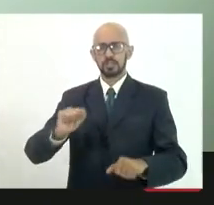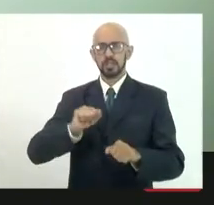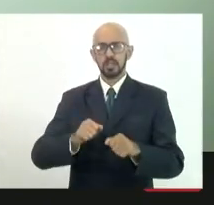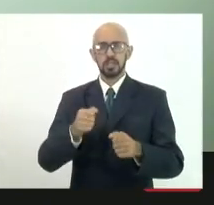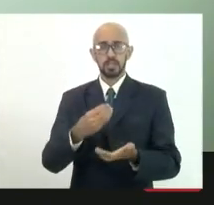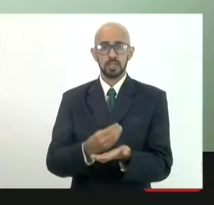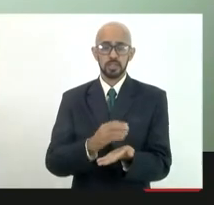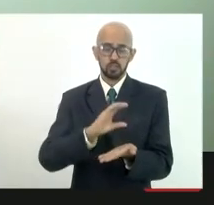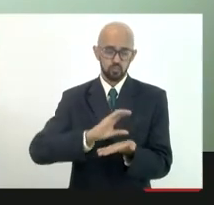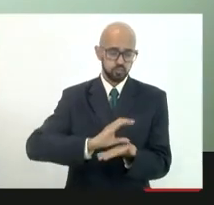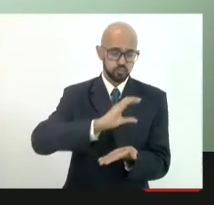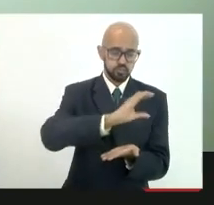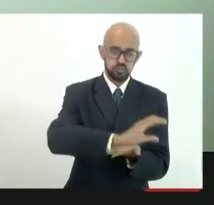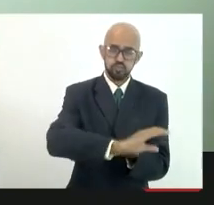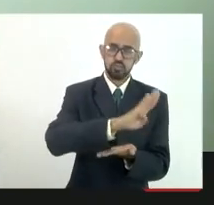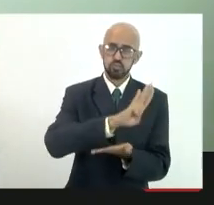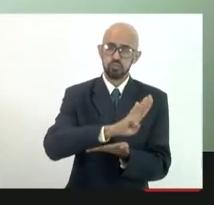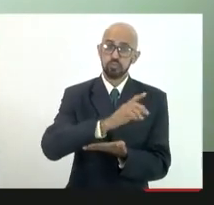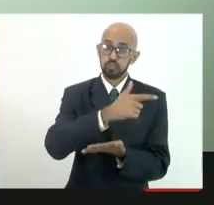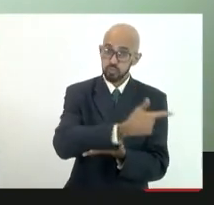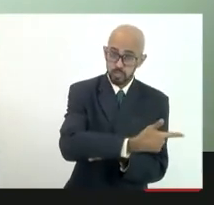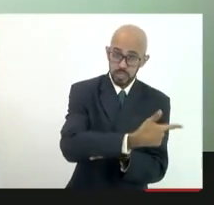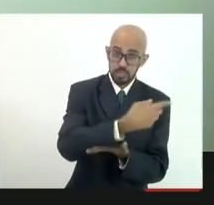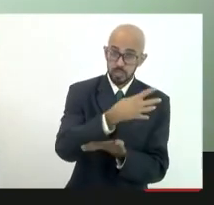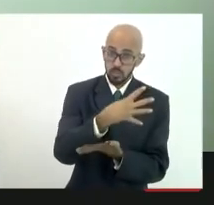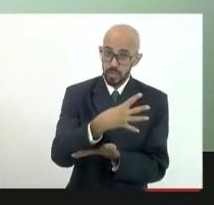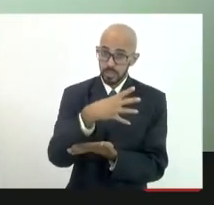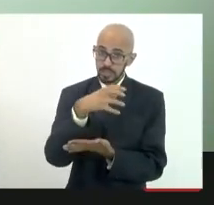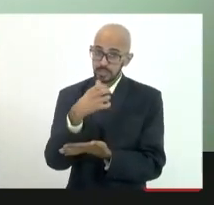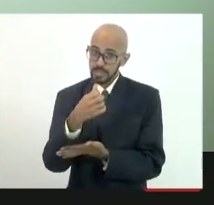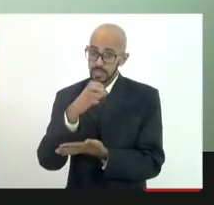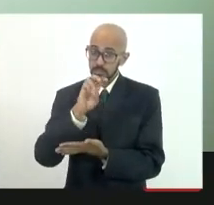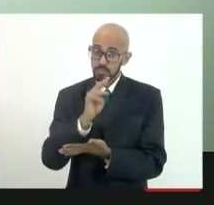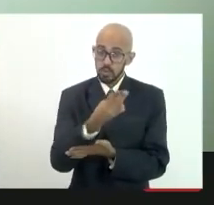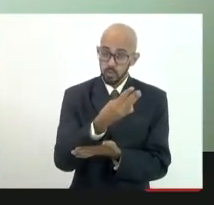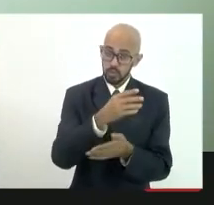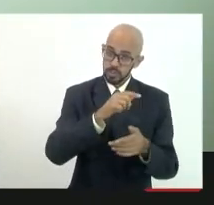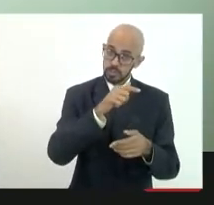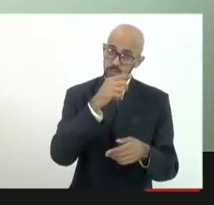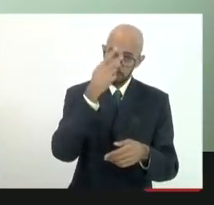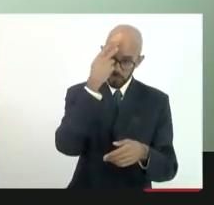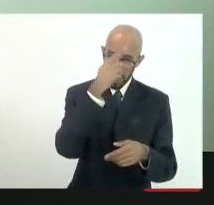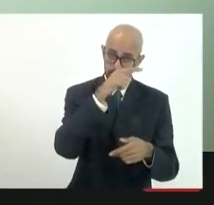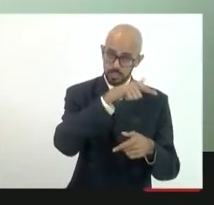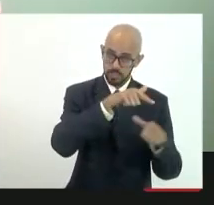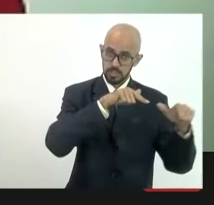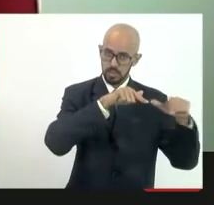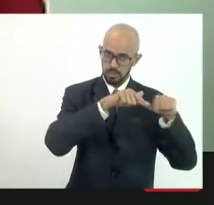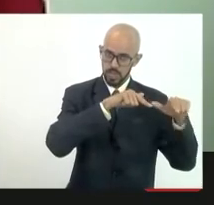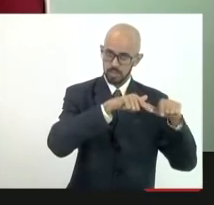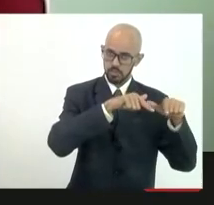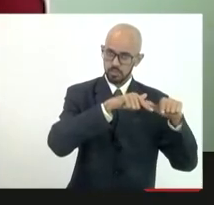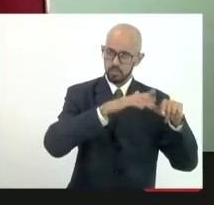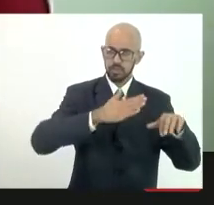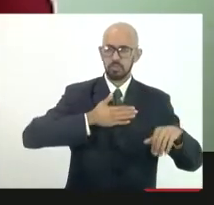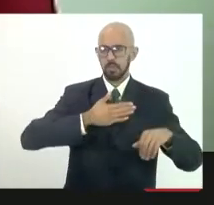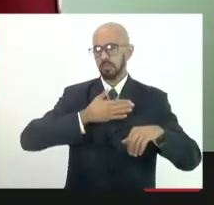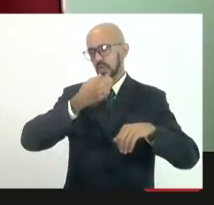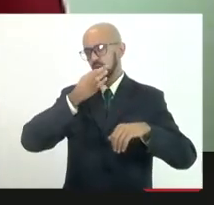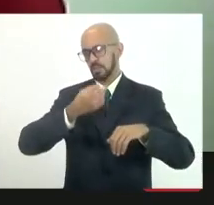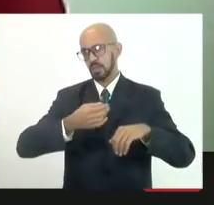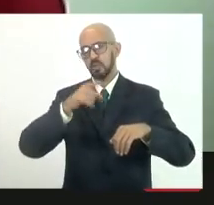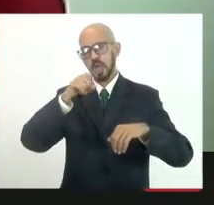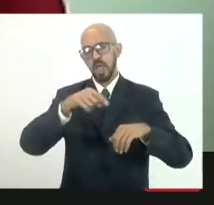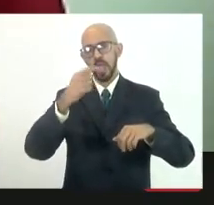246 milhões ao longo de 5 anos para esse trabalho. Então, acho que é muito interessante essa sua